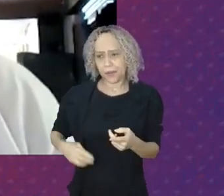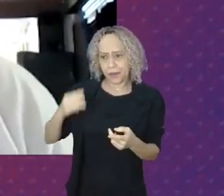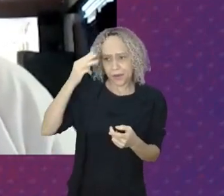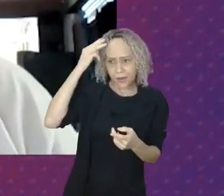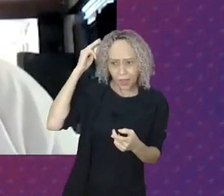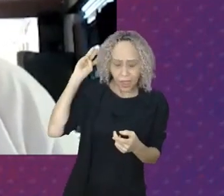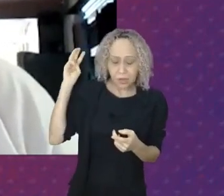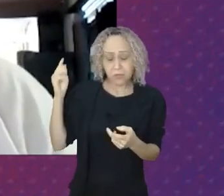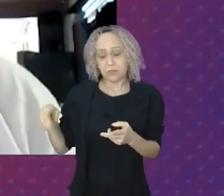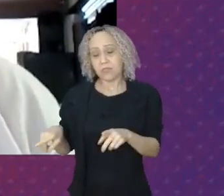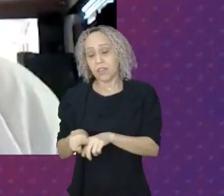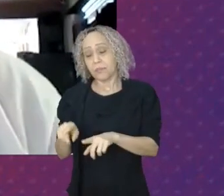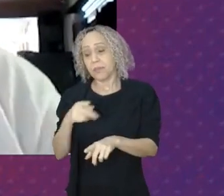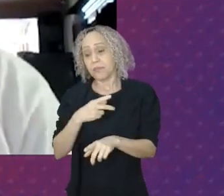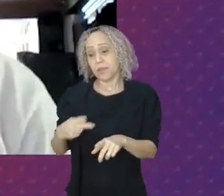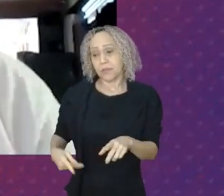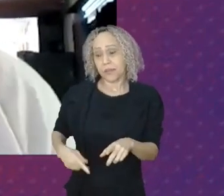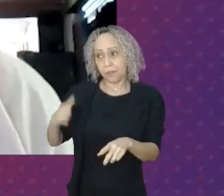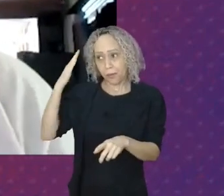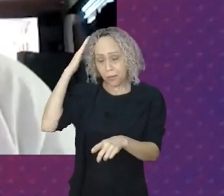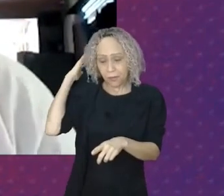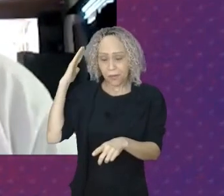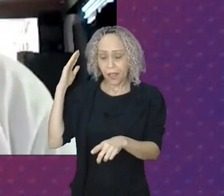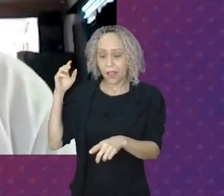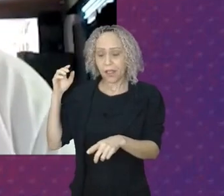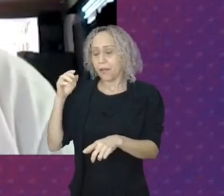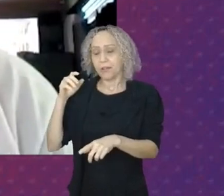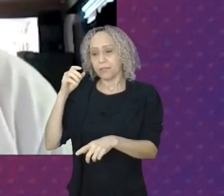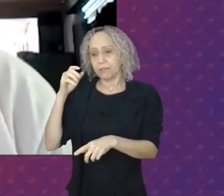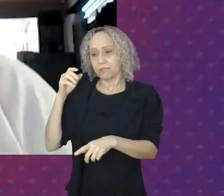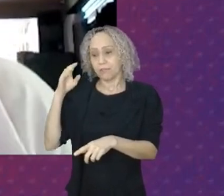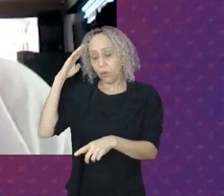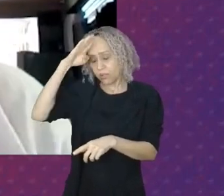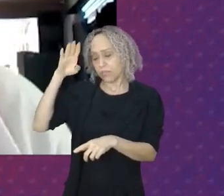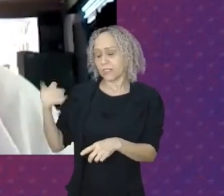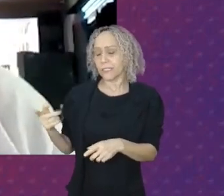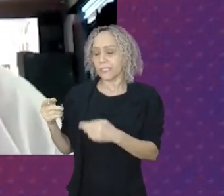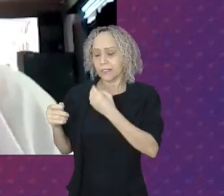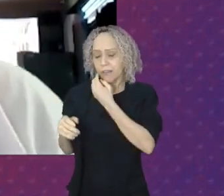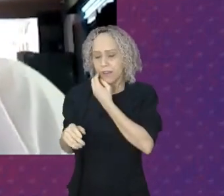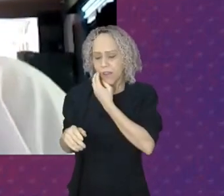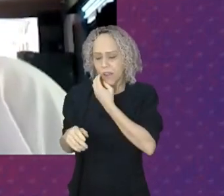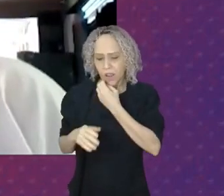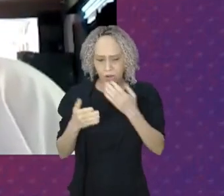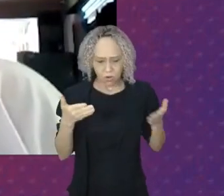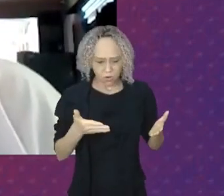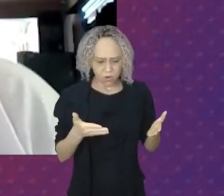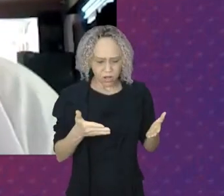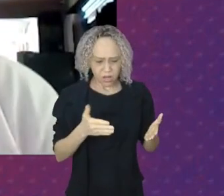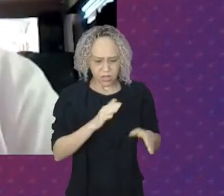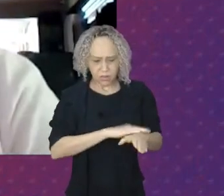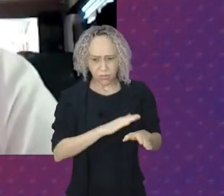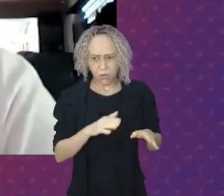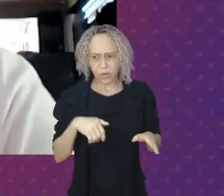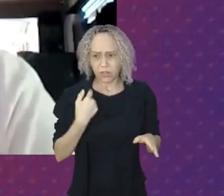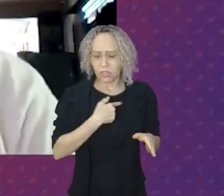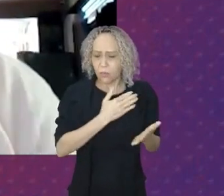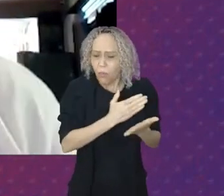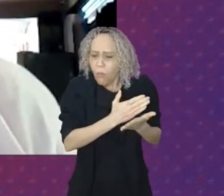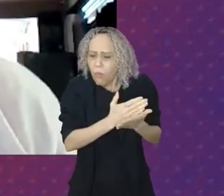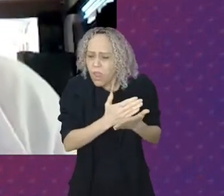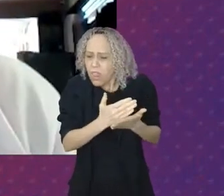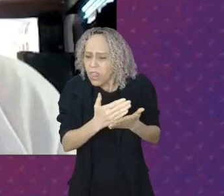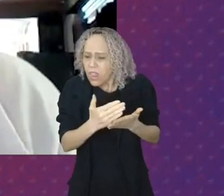Jair Bolsonaro. E esse momento que nós estamos começando a vivenciar, ele